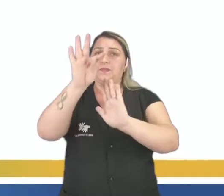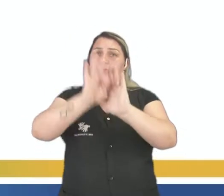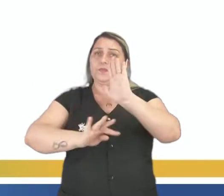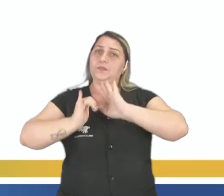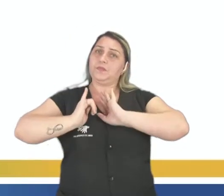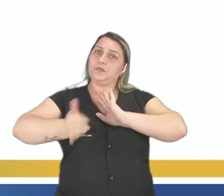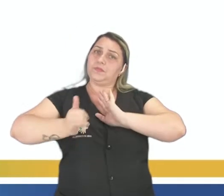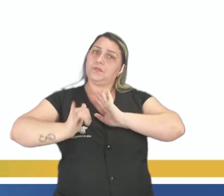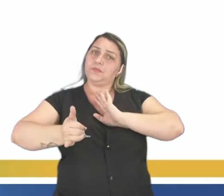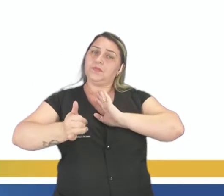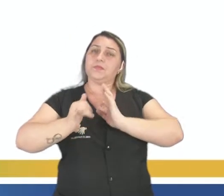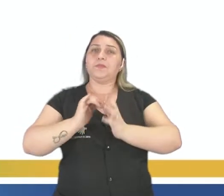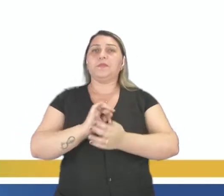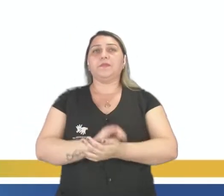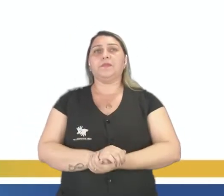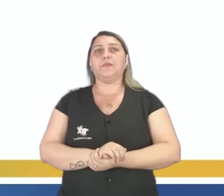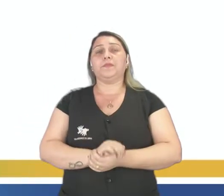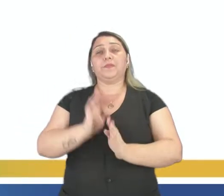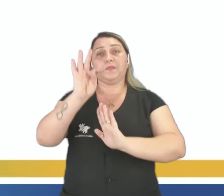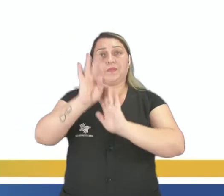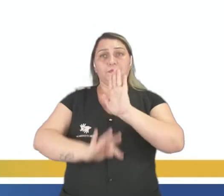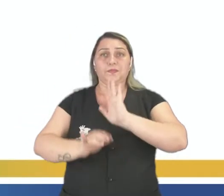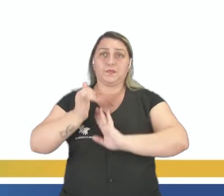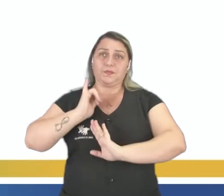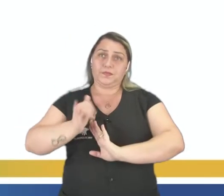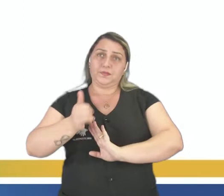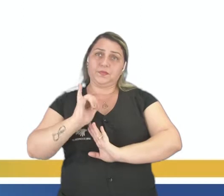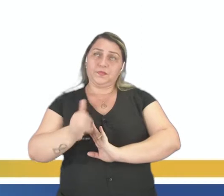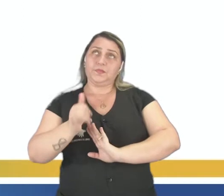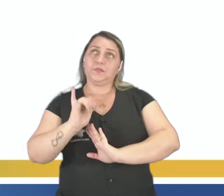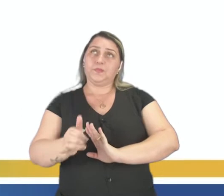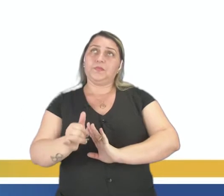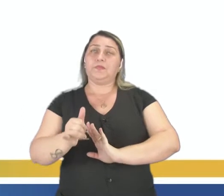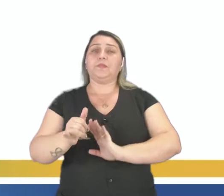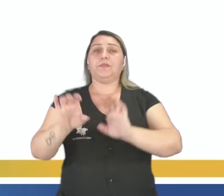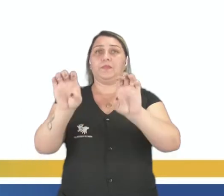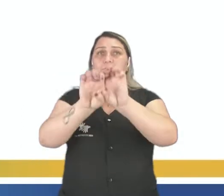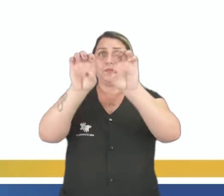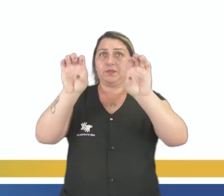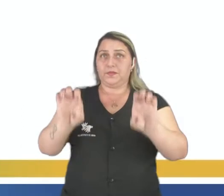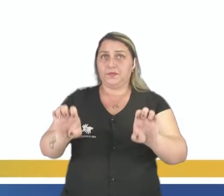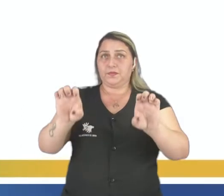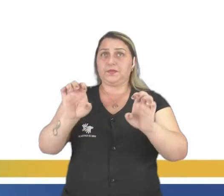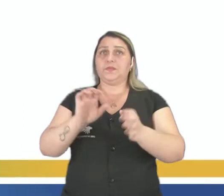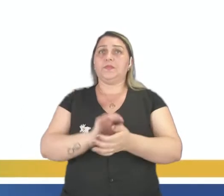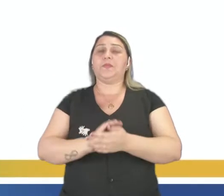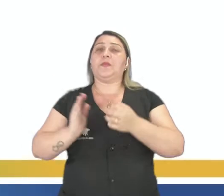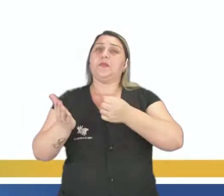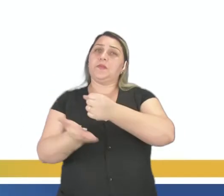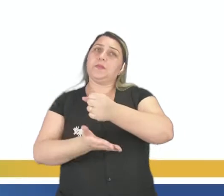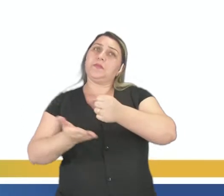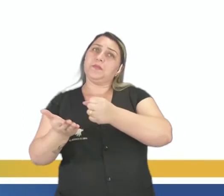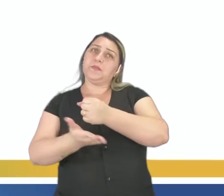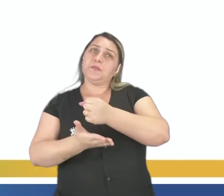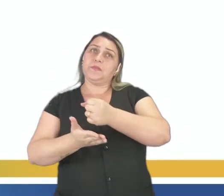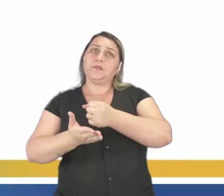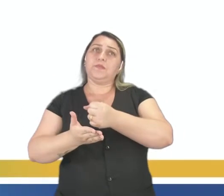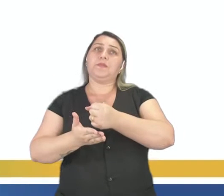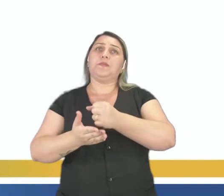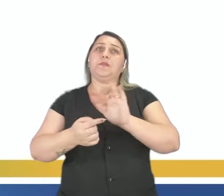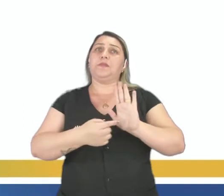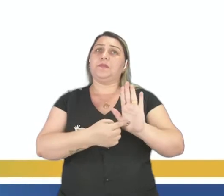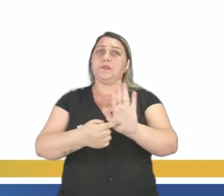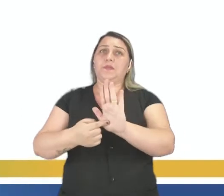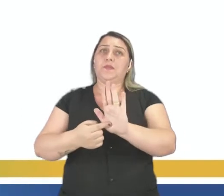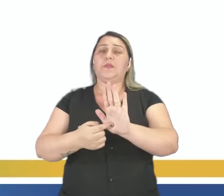Estructura del texto narrativo. Los textos narrativos tienen una estructura básica: presentación,